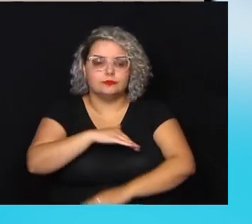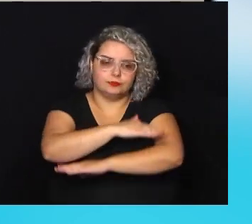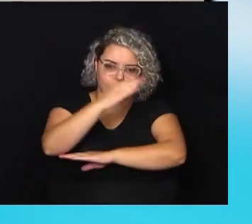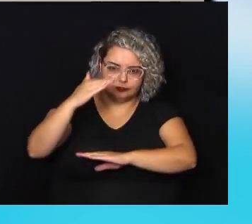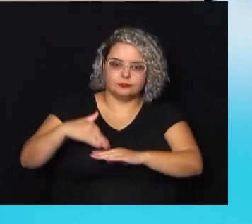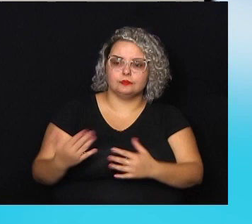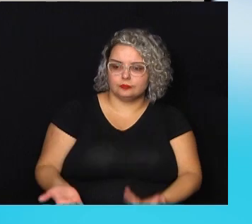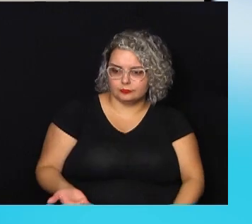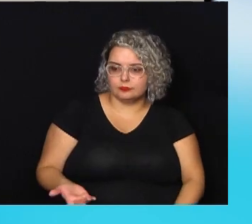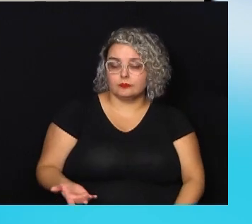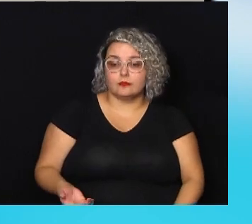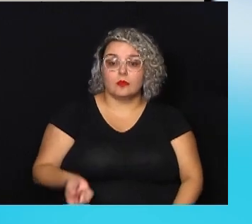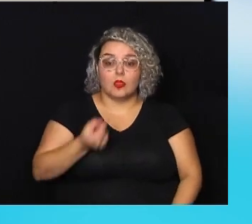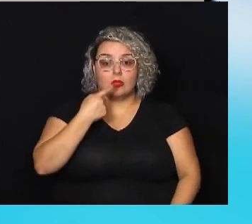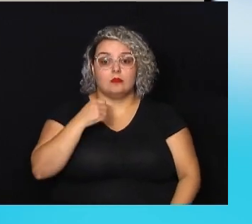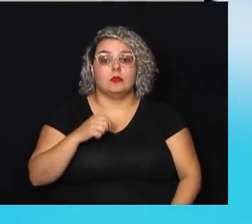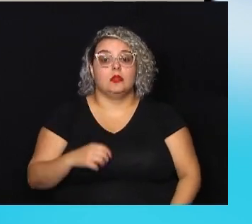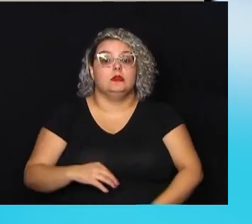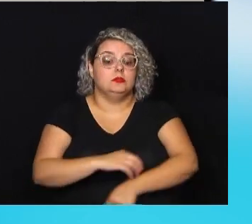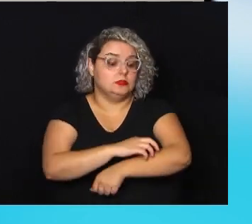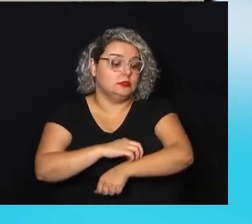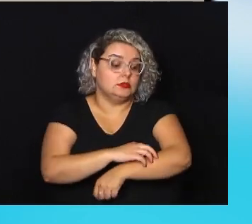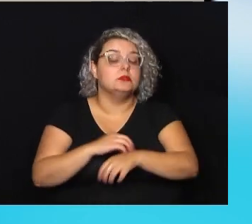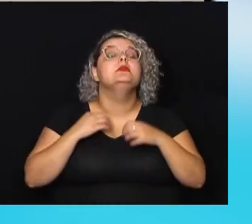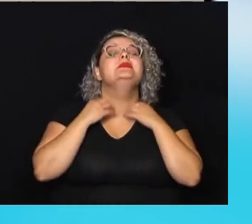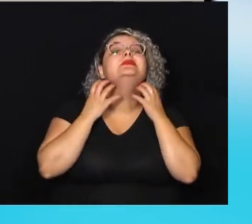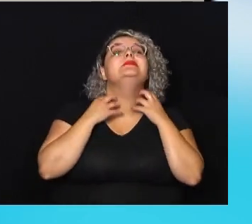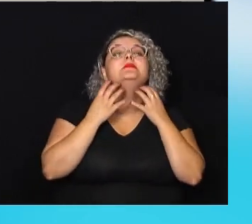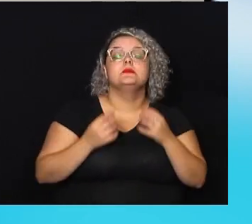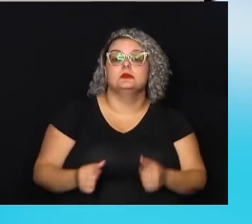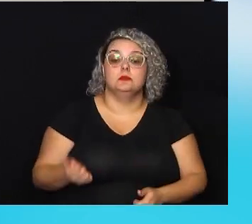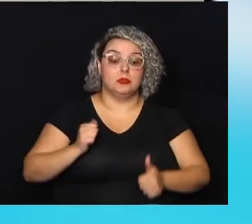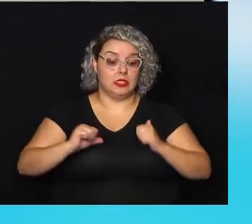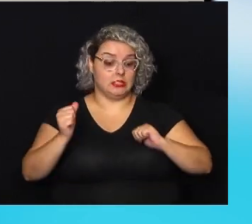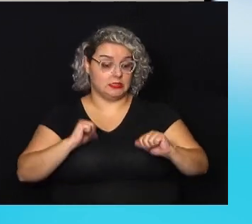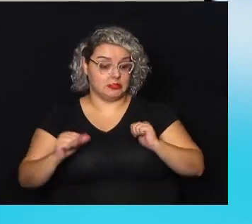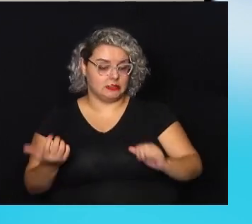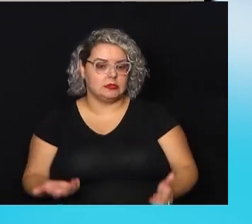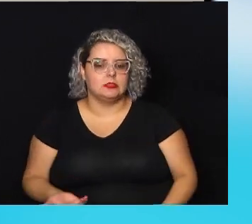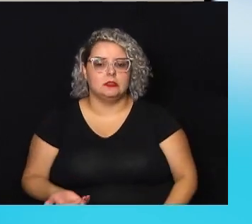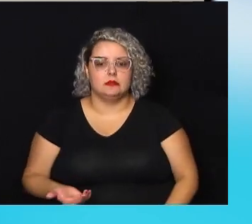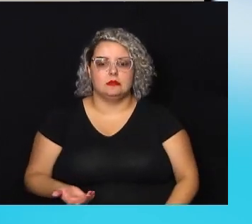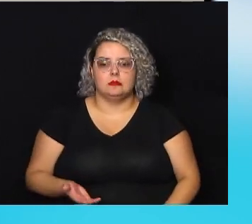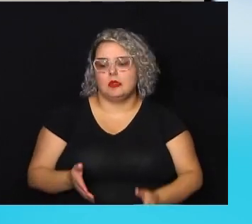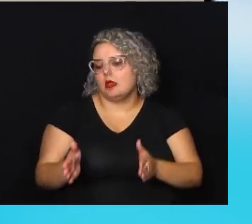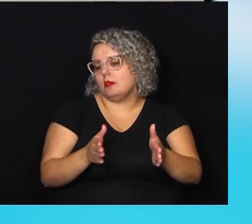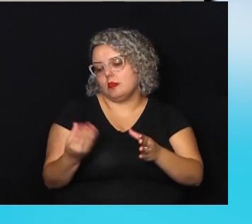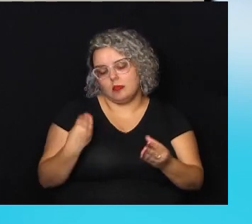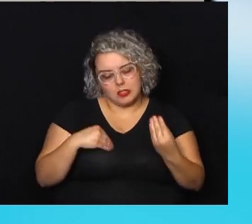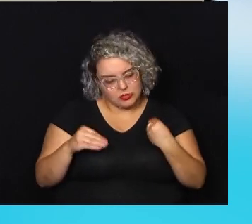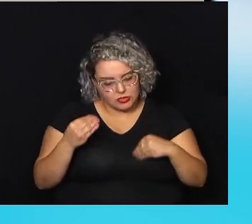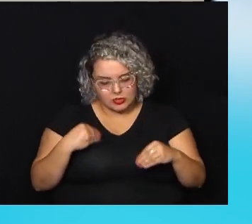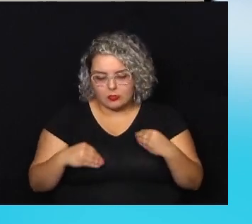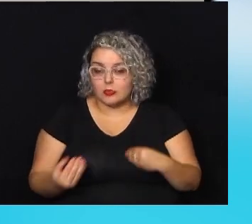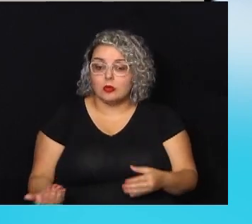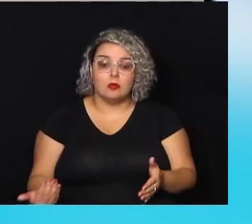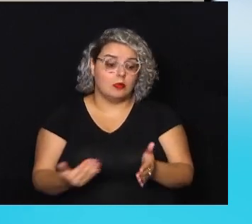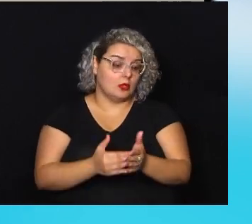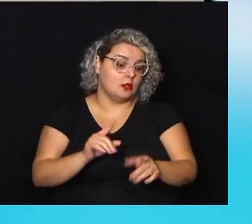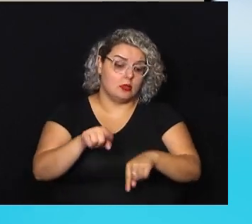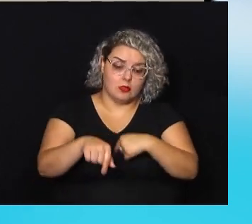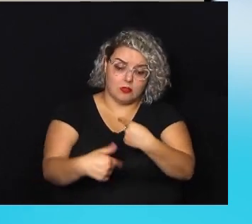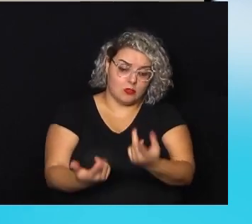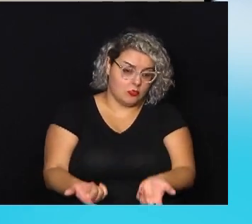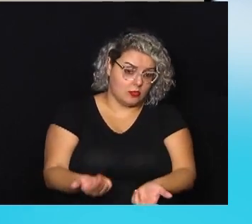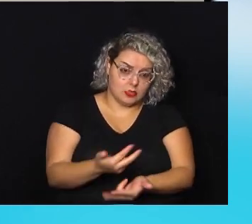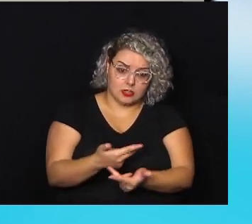dia. Então, às vezes, uma medicação utilizada para alergia, às vezes, medicações usadas para ansiedade, ou mesmo para quadros